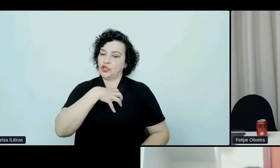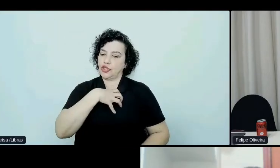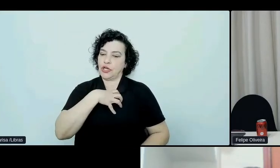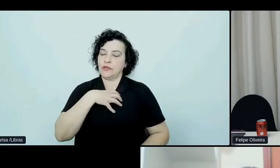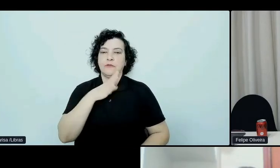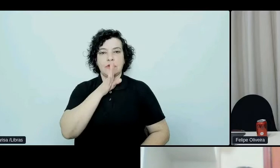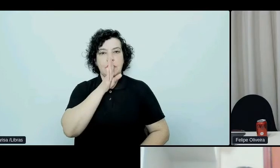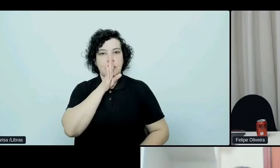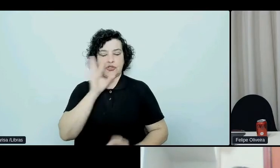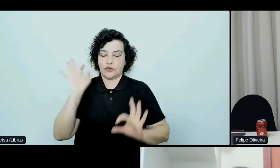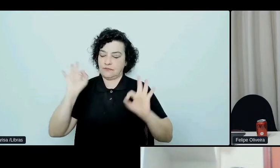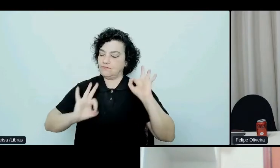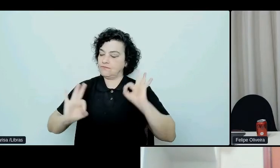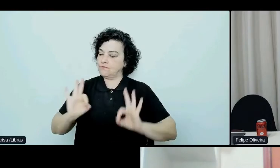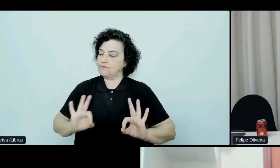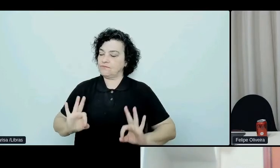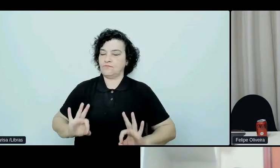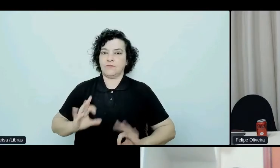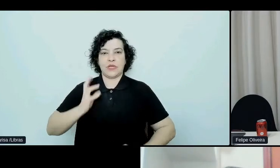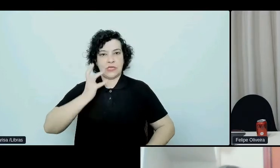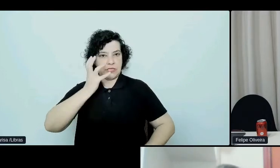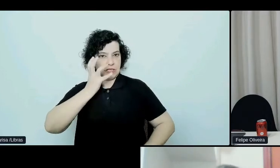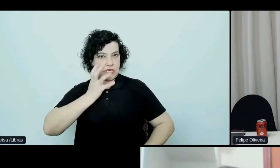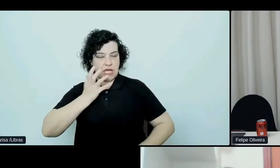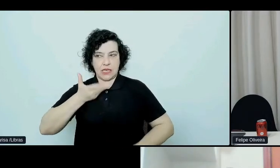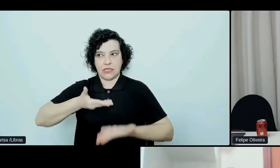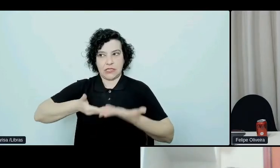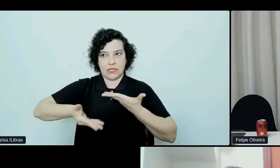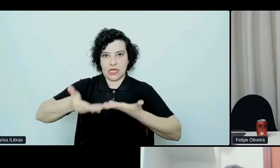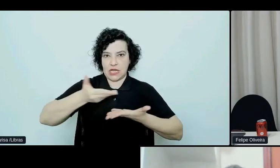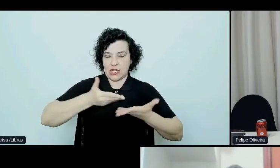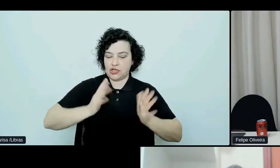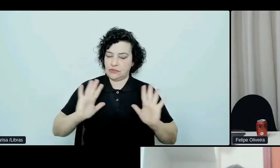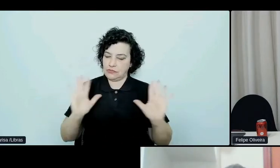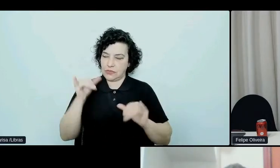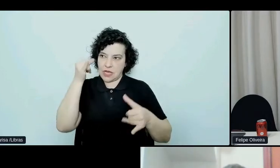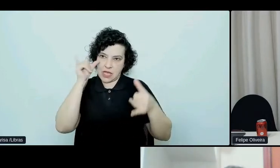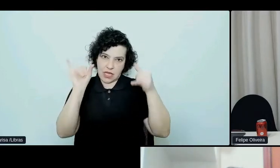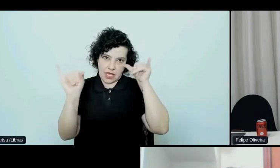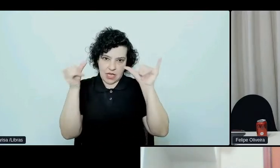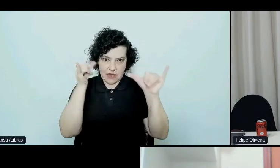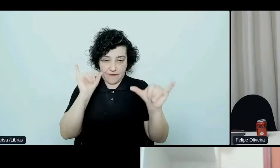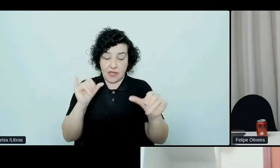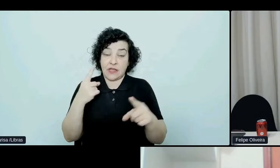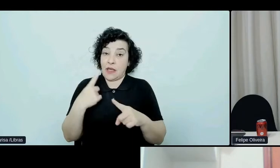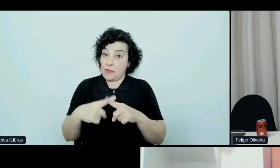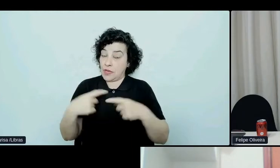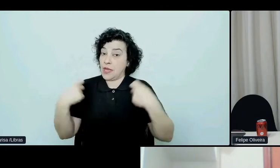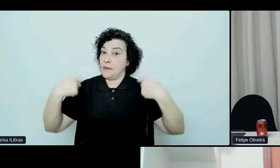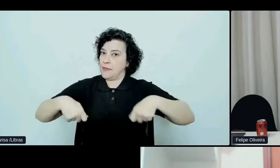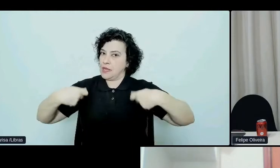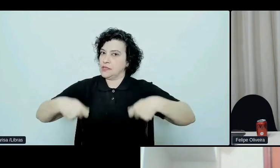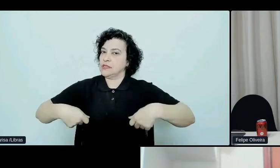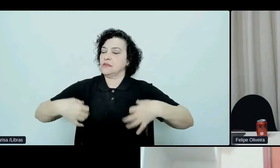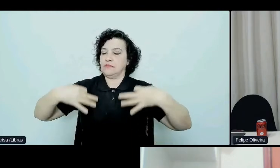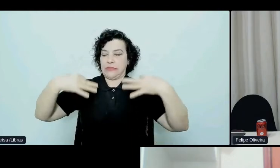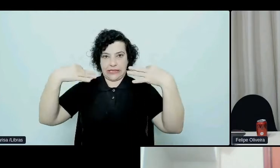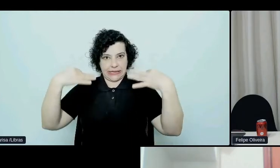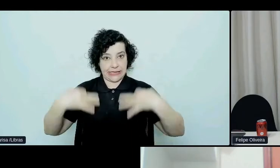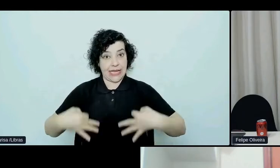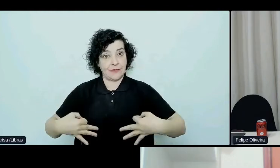diagnosticadas, porque nós crescemos e somos diagnosticadas, porque socialmente a mulher é criada para ser